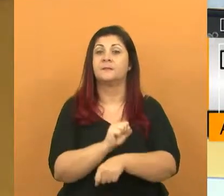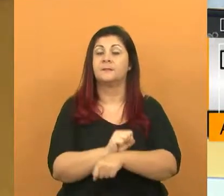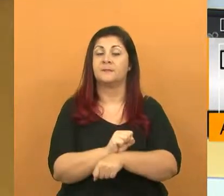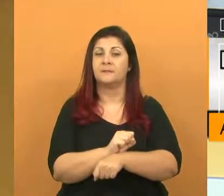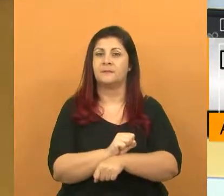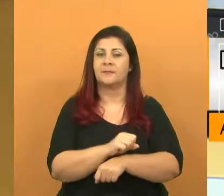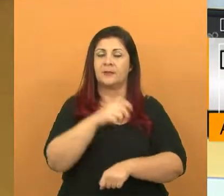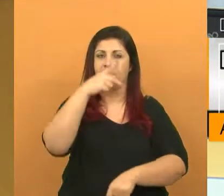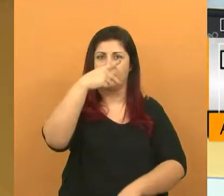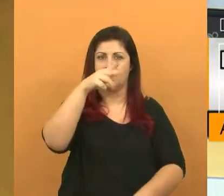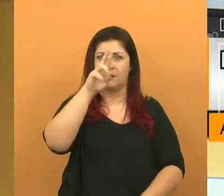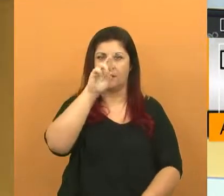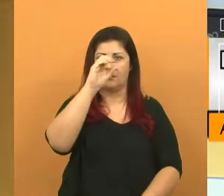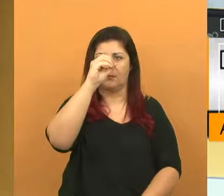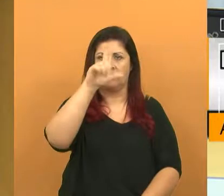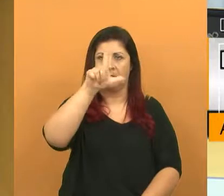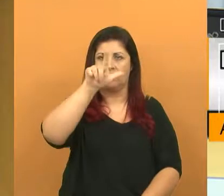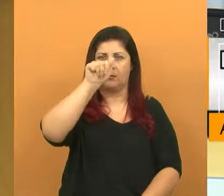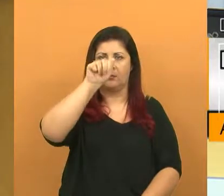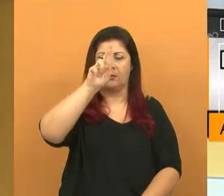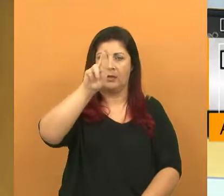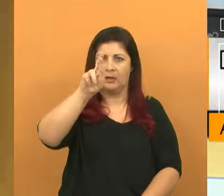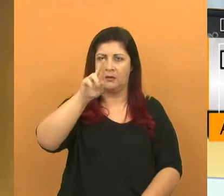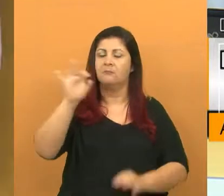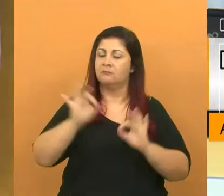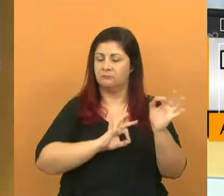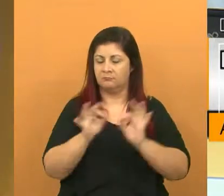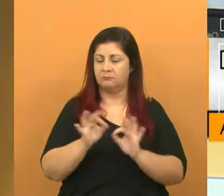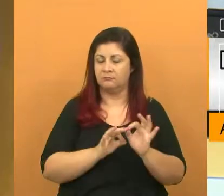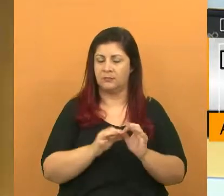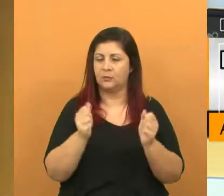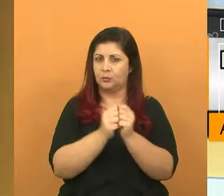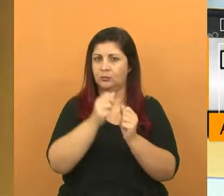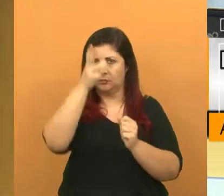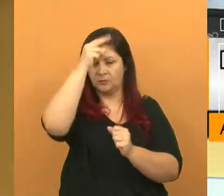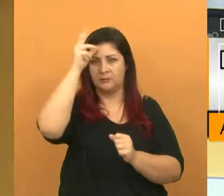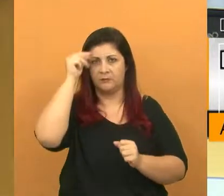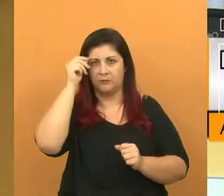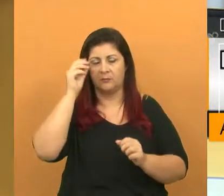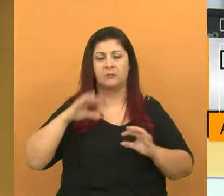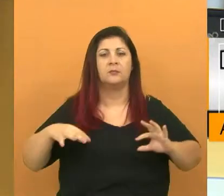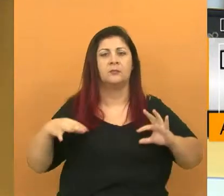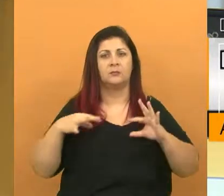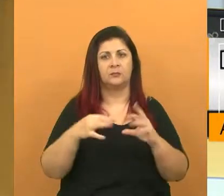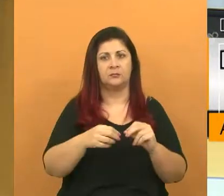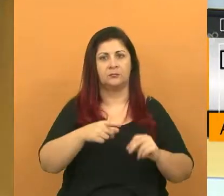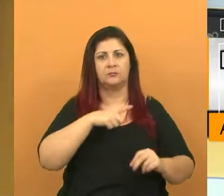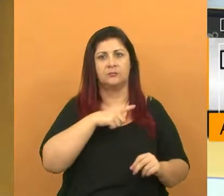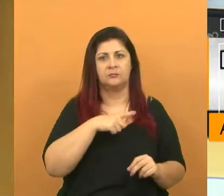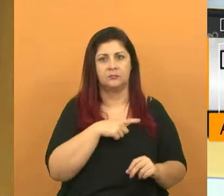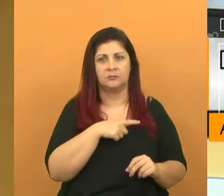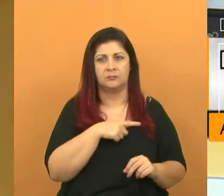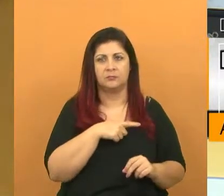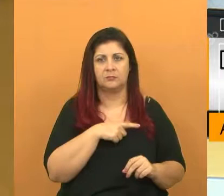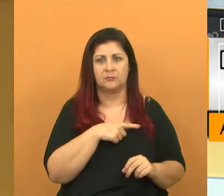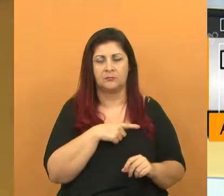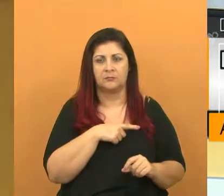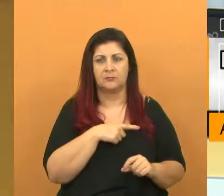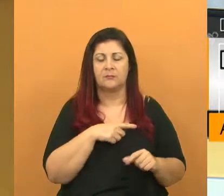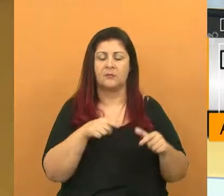fundação pró-lar que a prefeitura assim o faça para que aqueles moradores recebam enfim o título